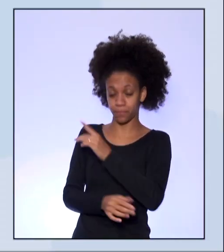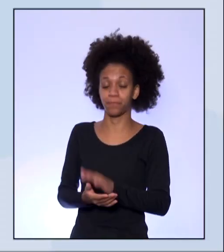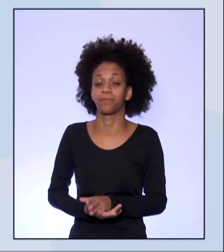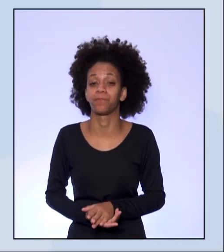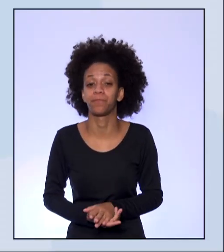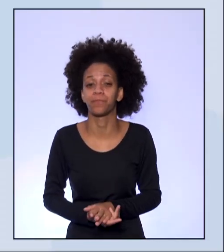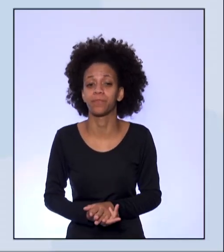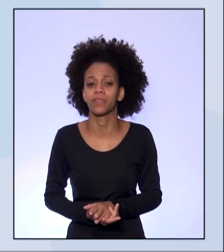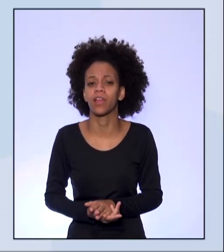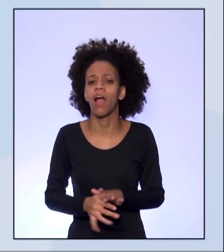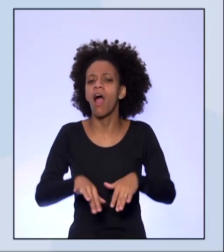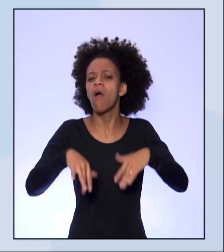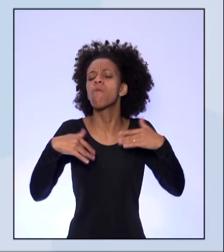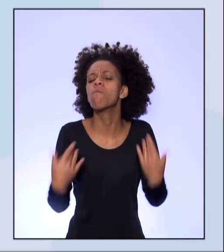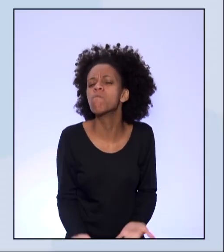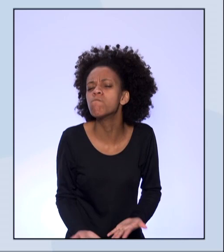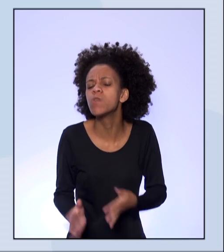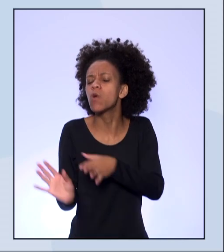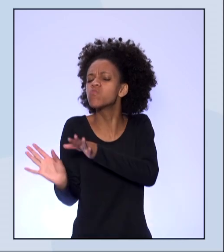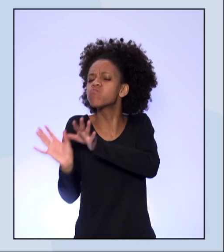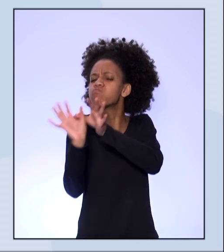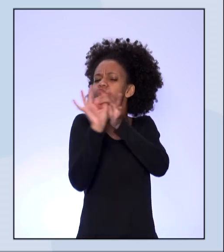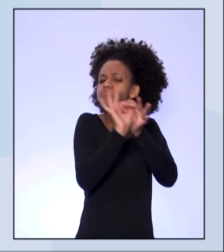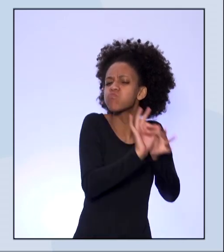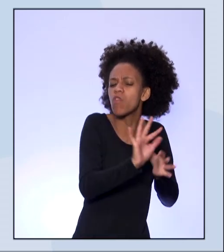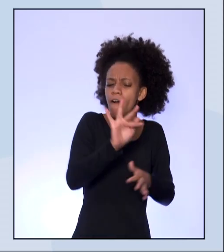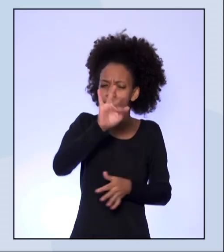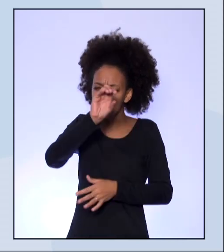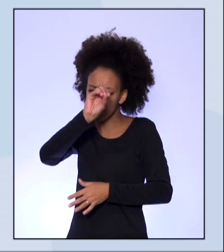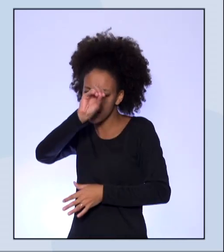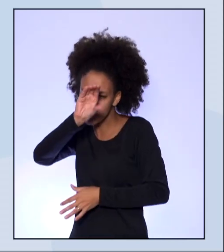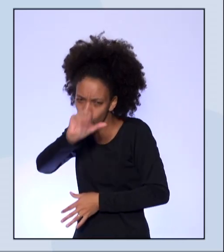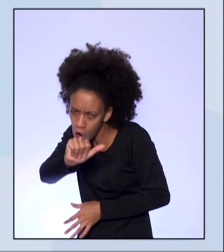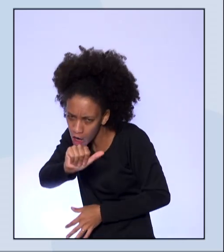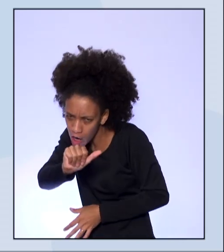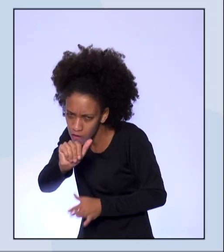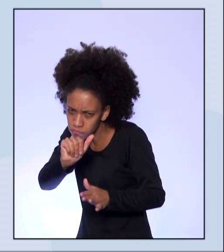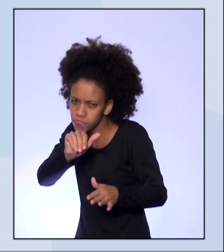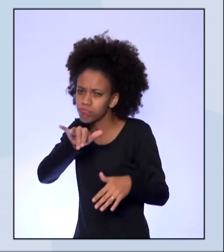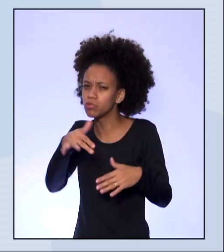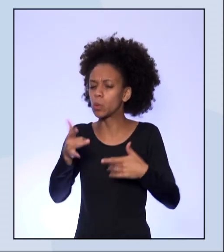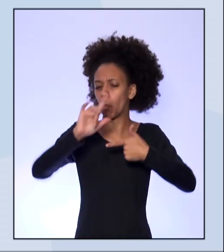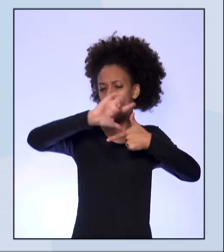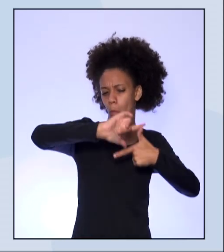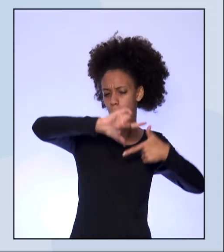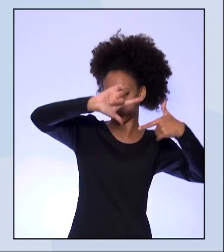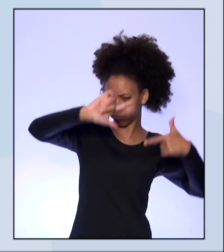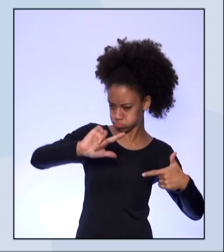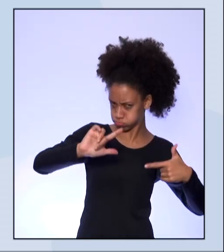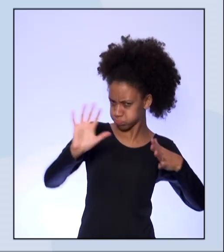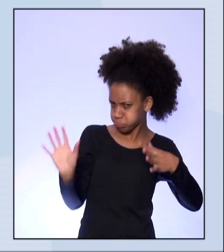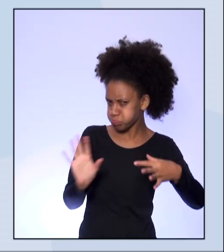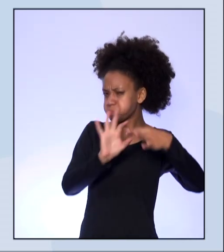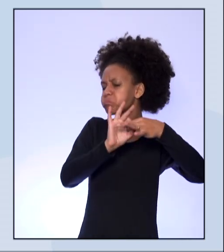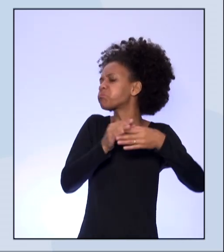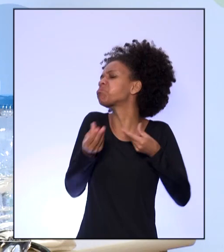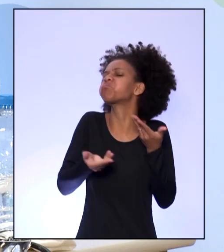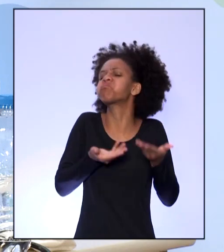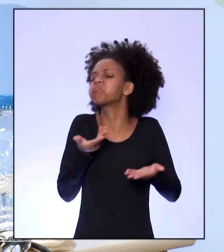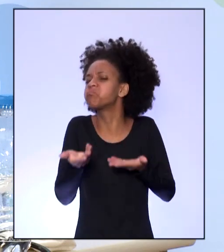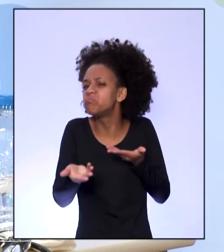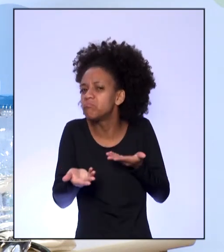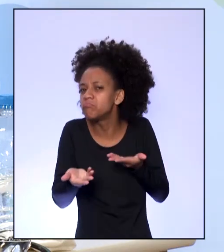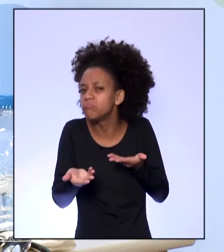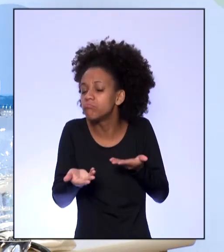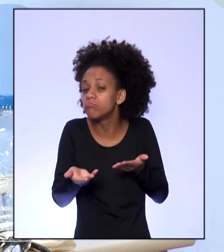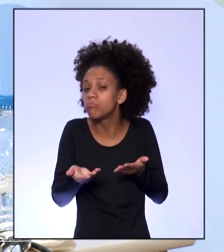gramatical pertence a palavra foca no texto que a gente acabou de ver? Eu quero essa resposta. Vocês lembram quais são